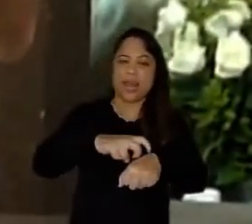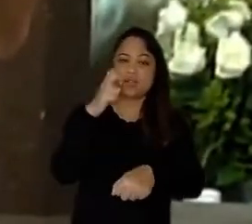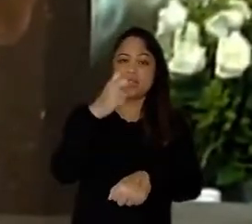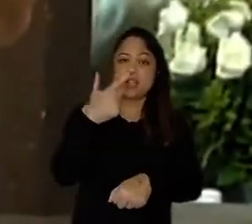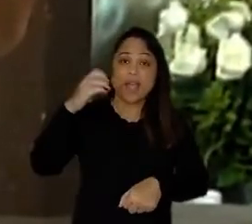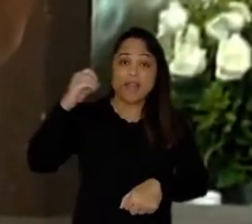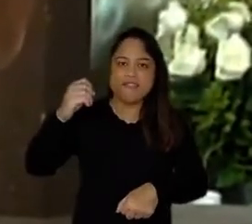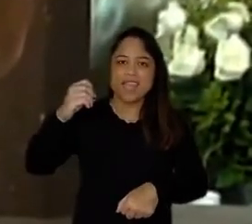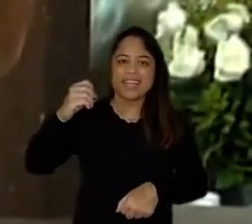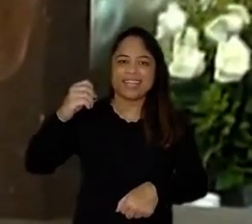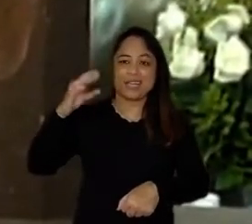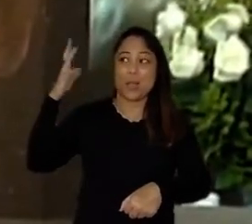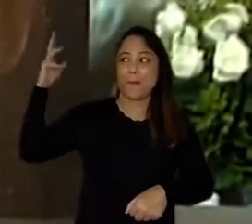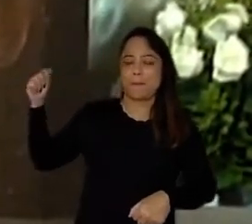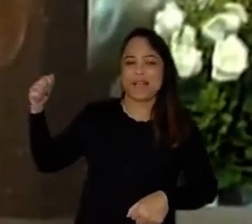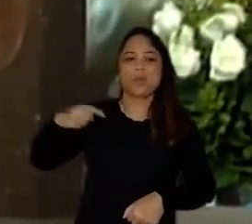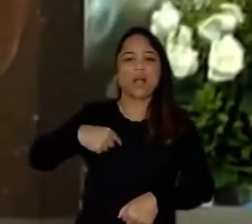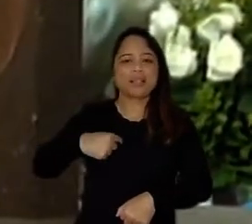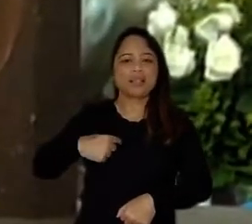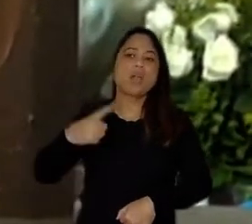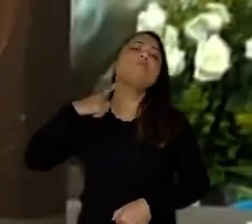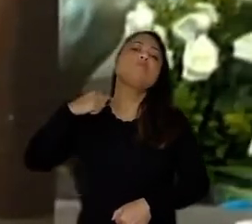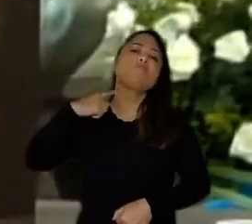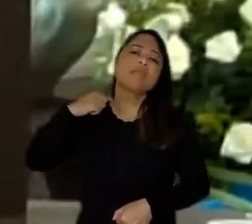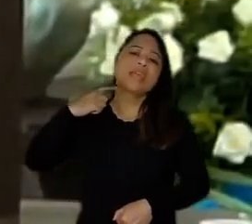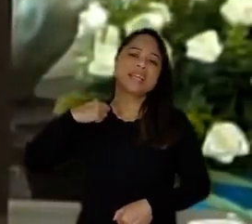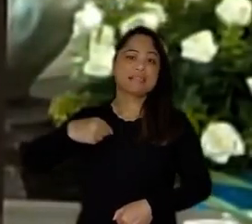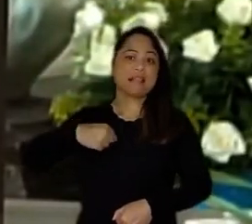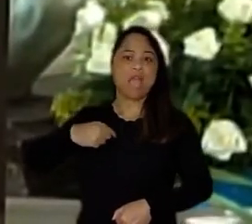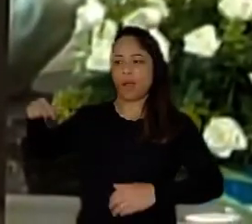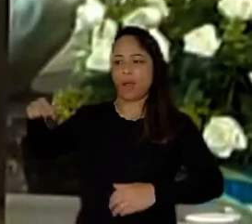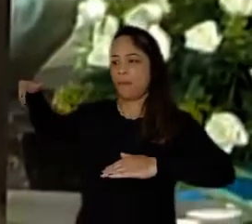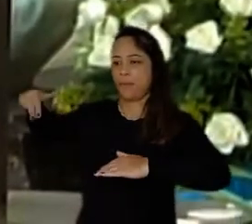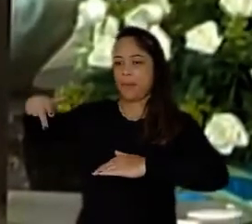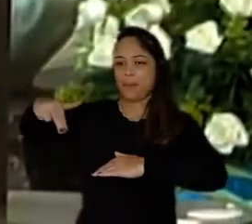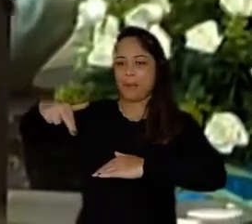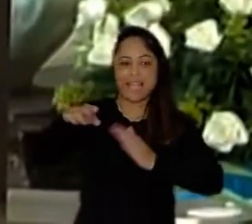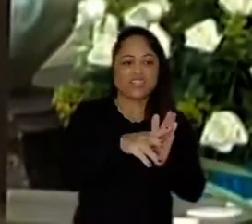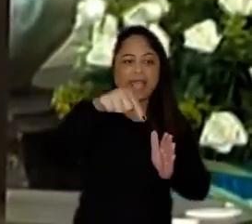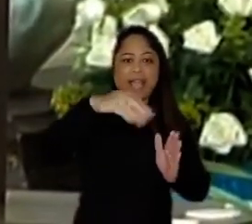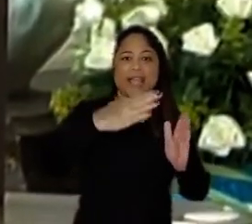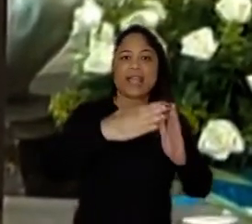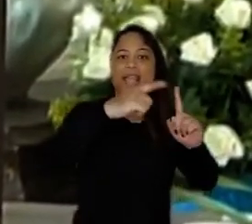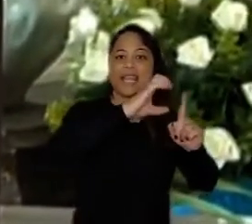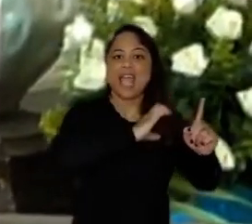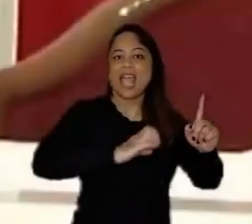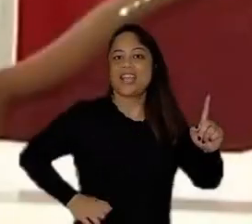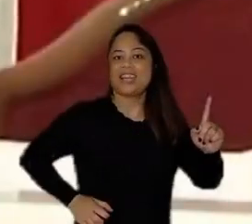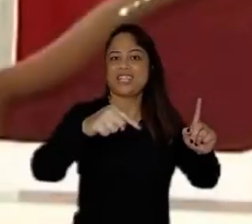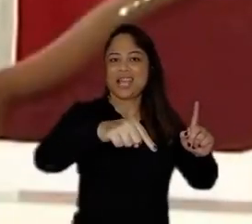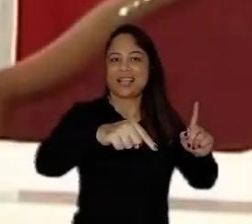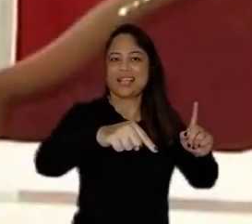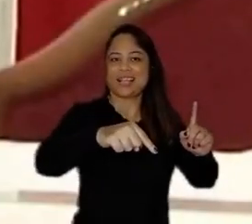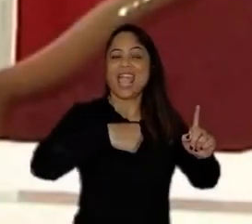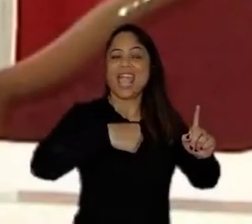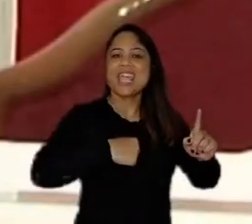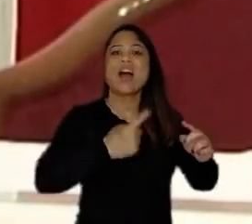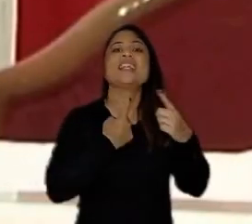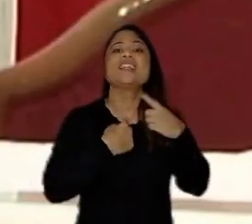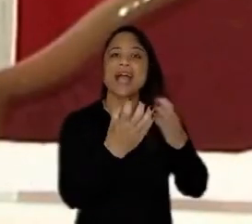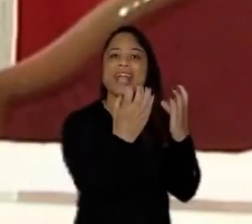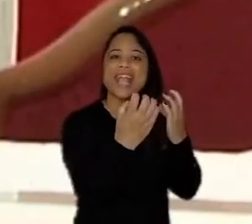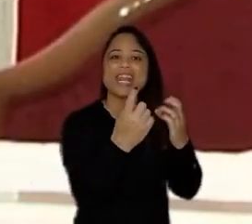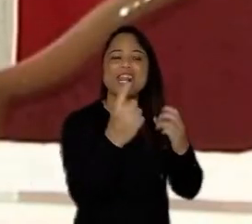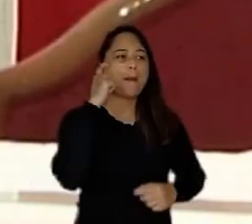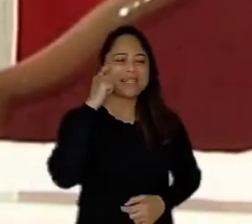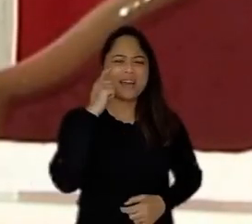manhã, criando expectativa de que eu ia encontrar vocês cheio de expectativa e que ia rolar. Você falou, vou lá, né,